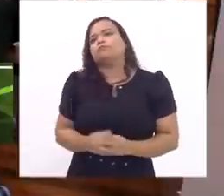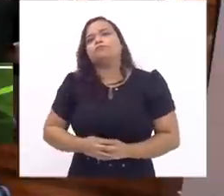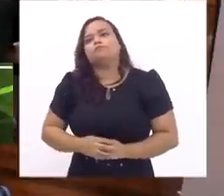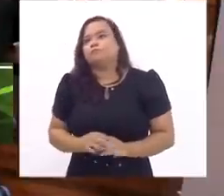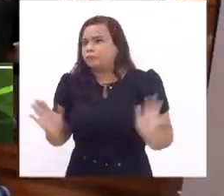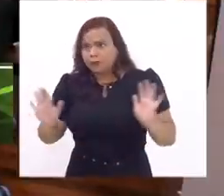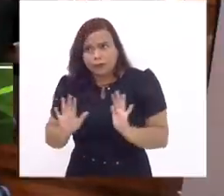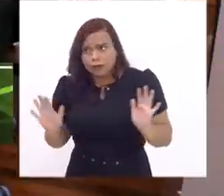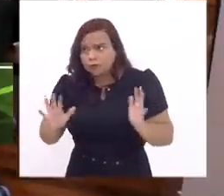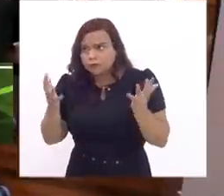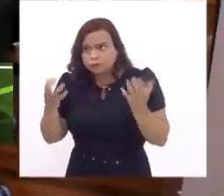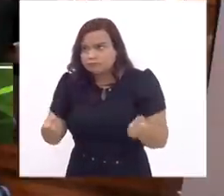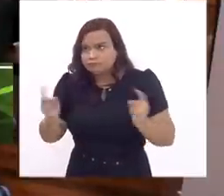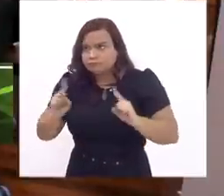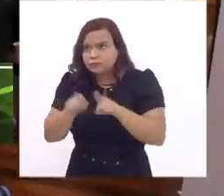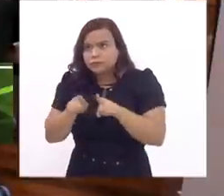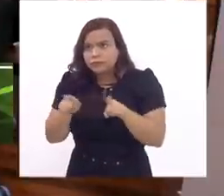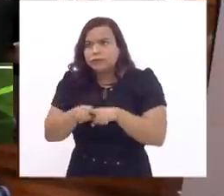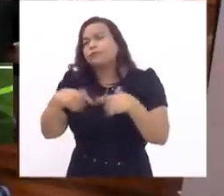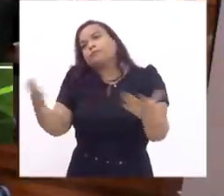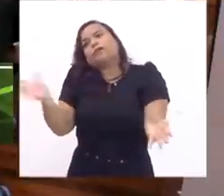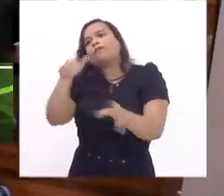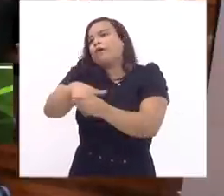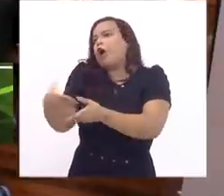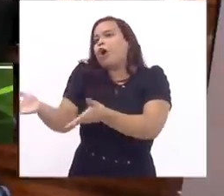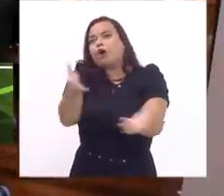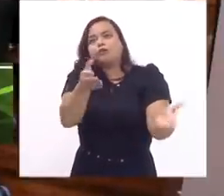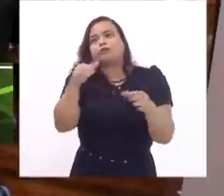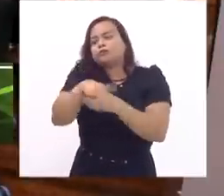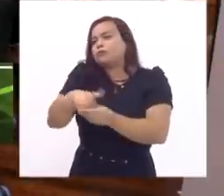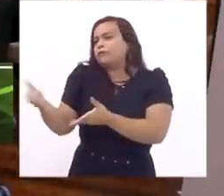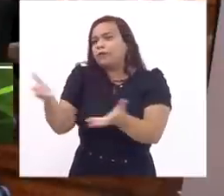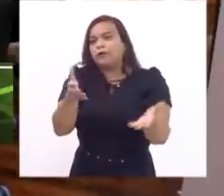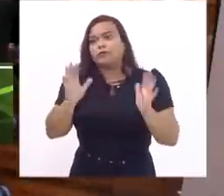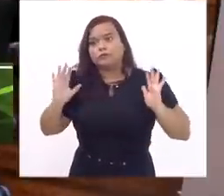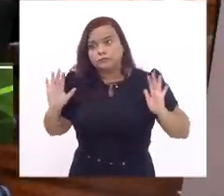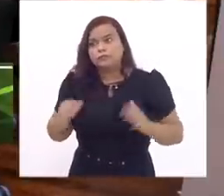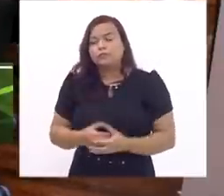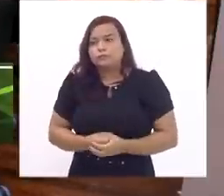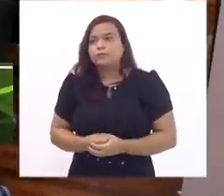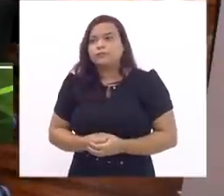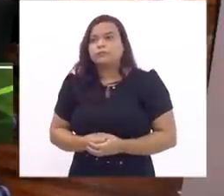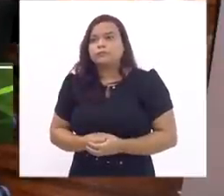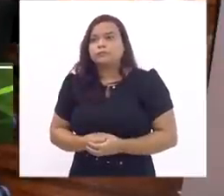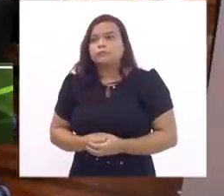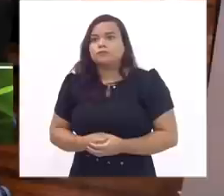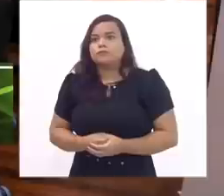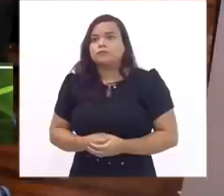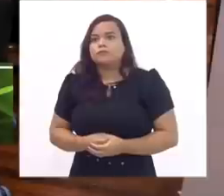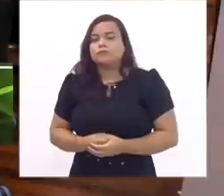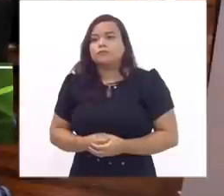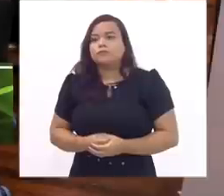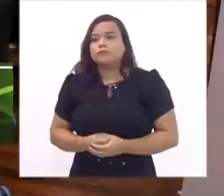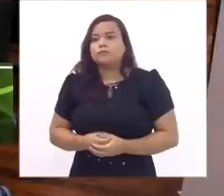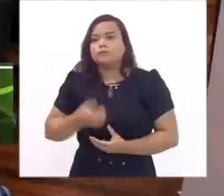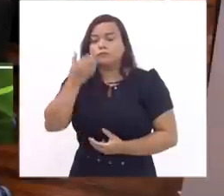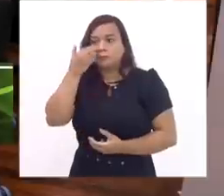Também não. Então, vamos pro eu voto. Prefiro que vá para a votação. Vamos para o voto, ok. Três.